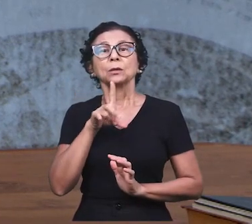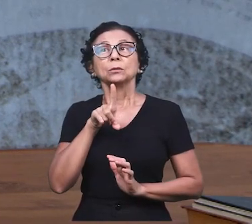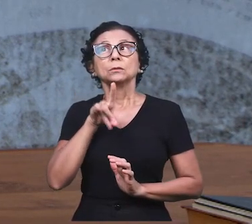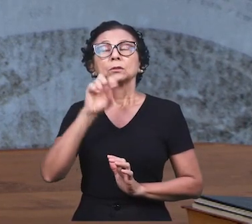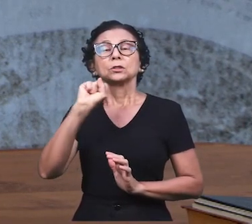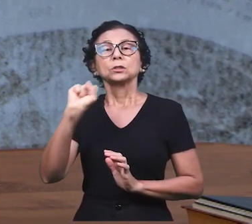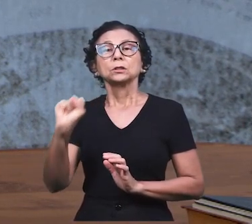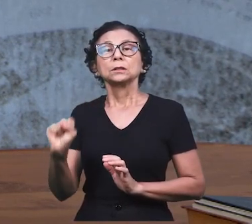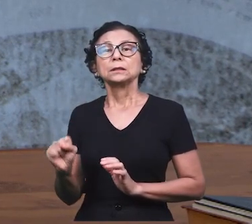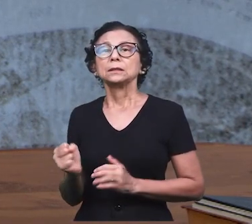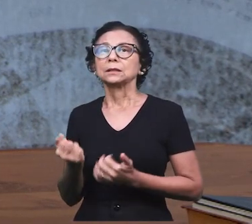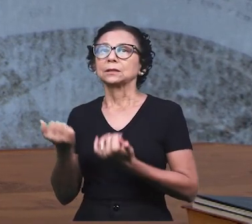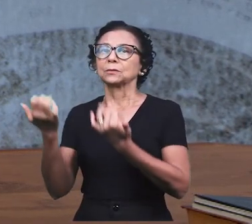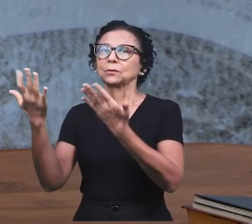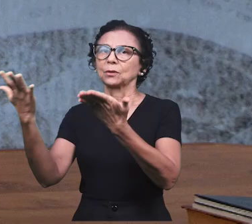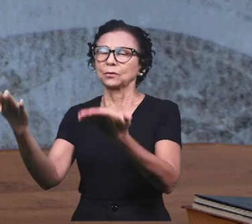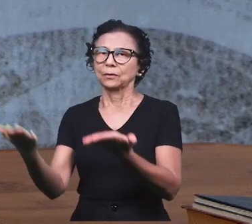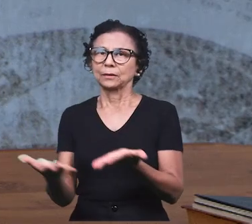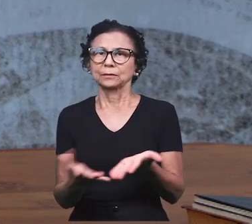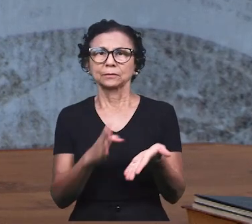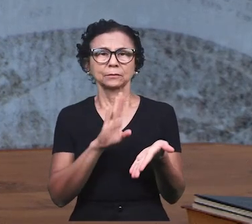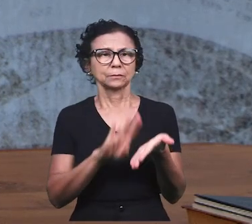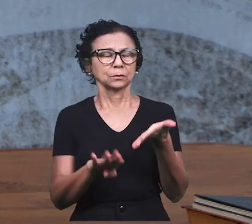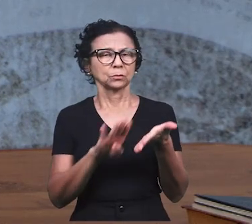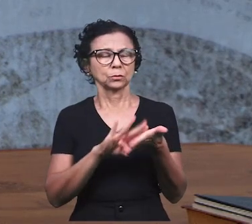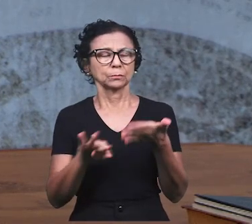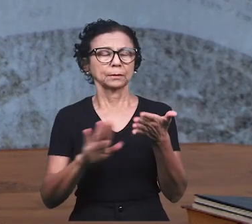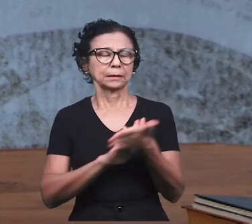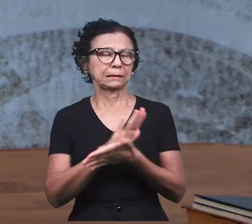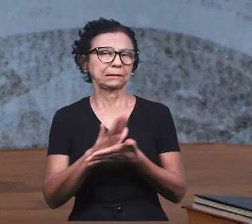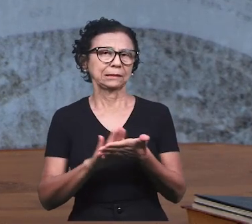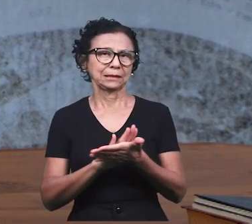oferecimento, nada se deixará dela